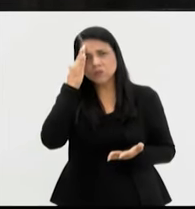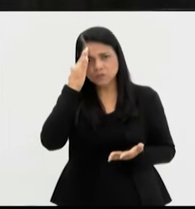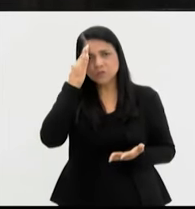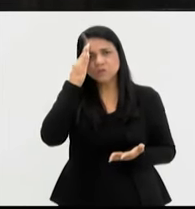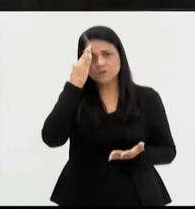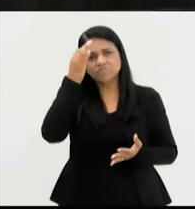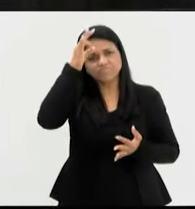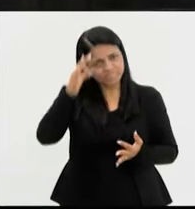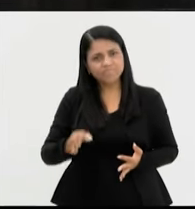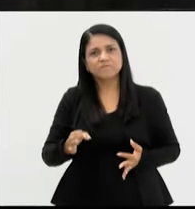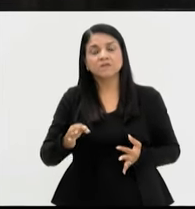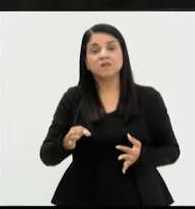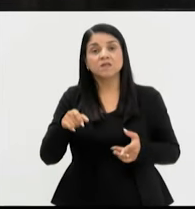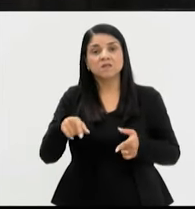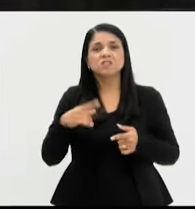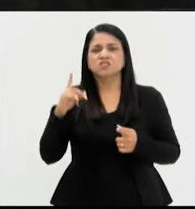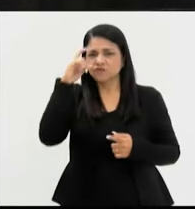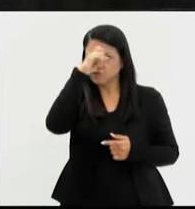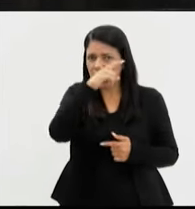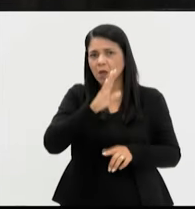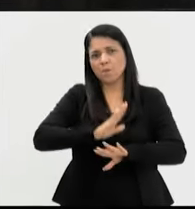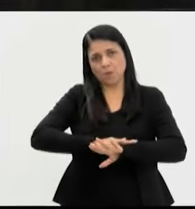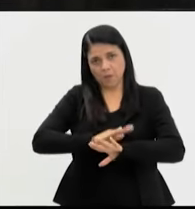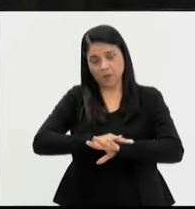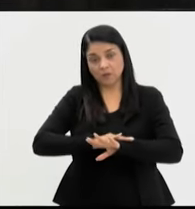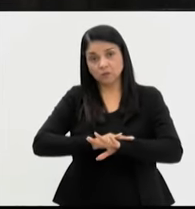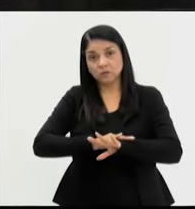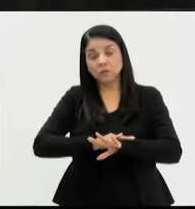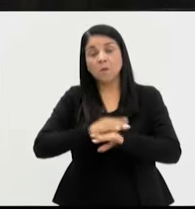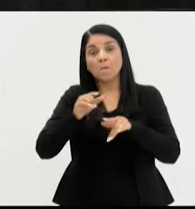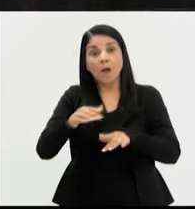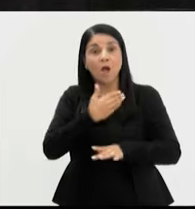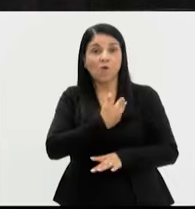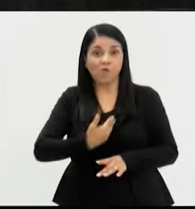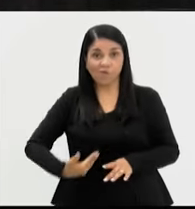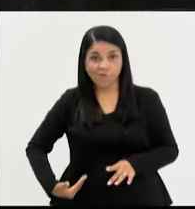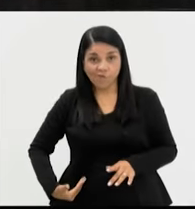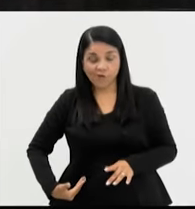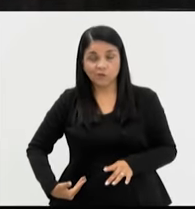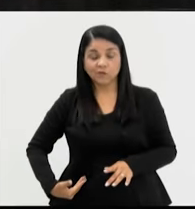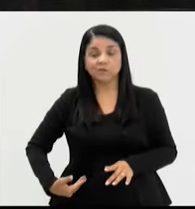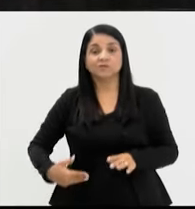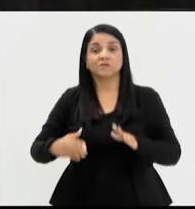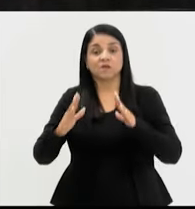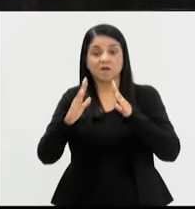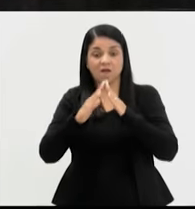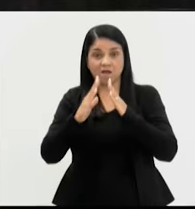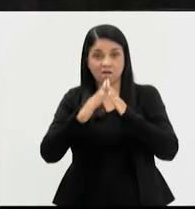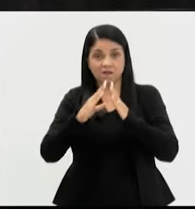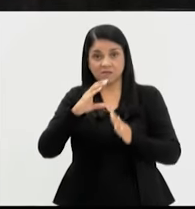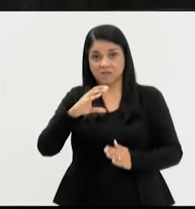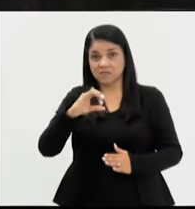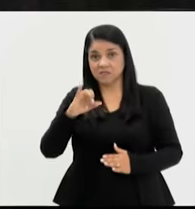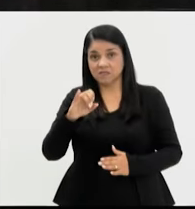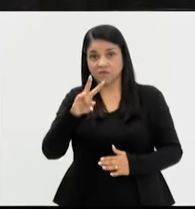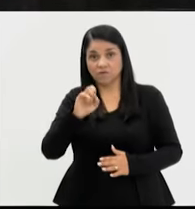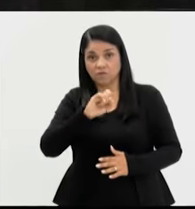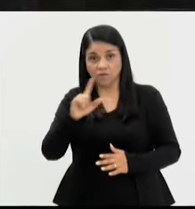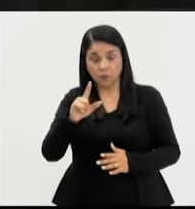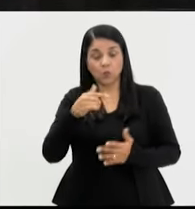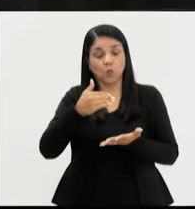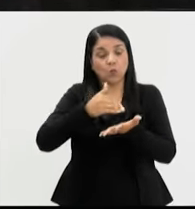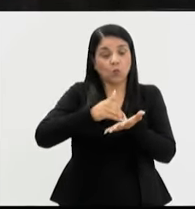mínimo o que o governo pode fazer através da casa civil ou da secretaria